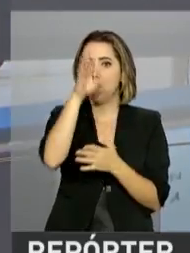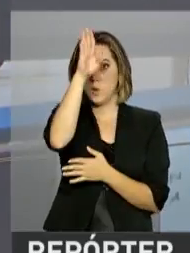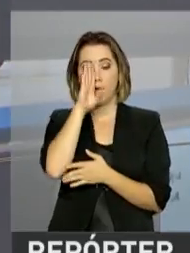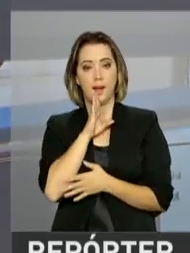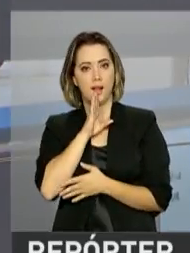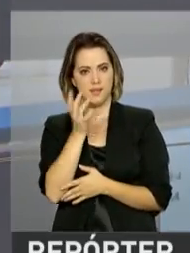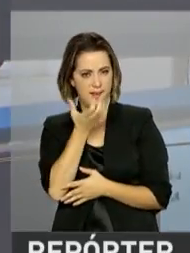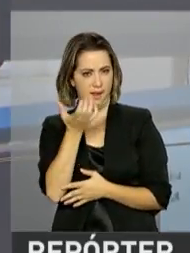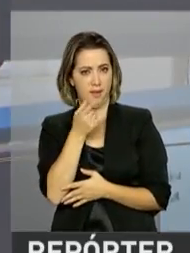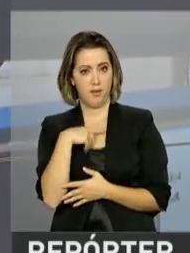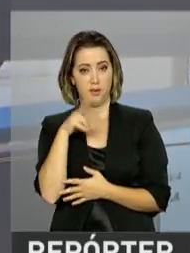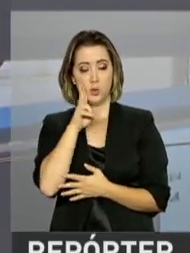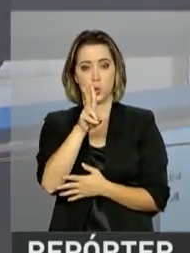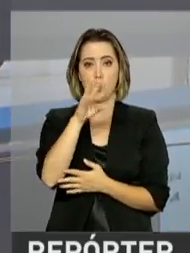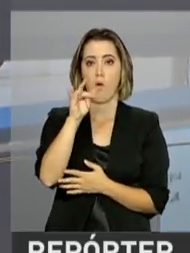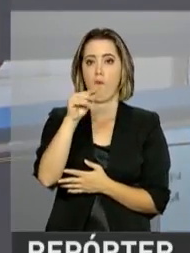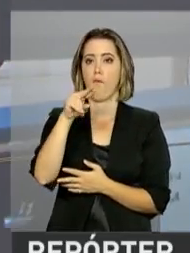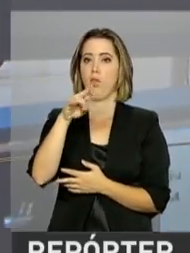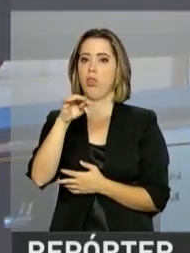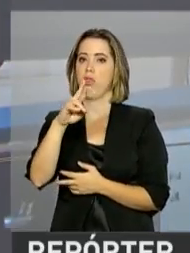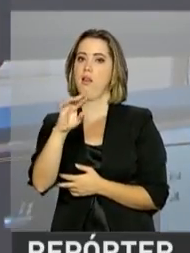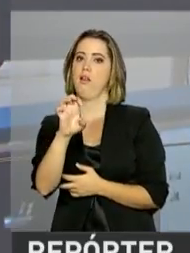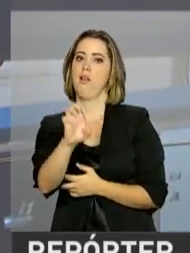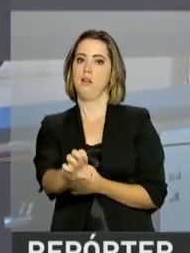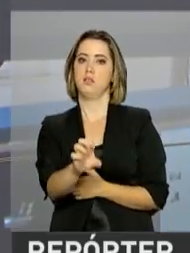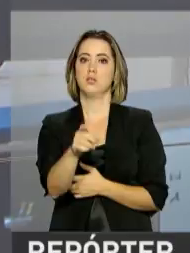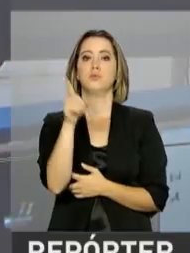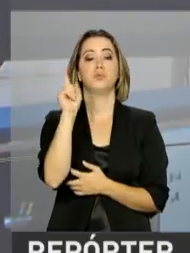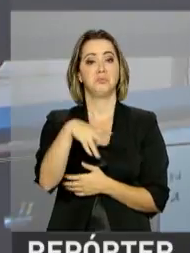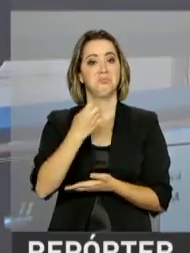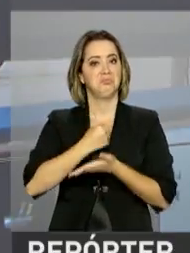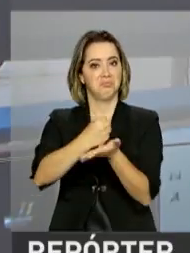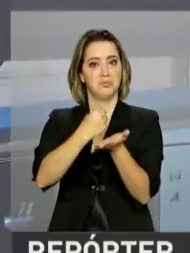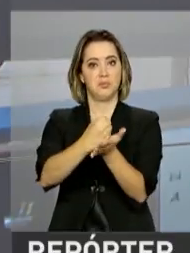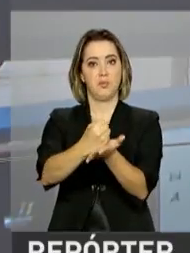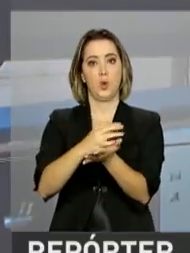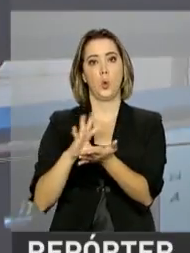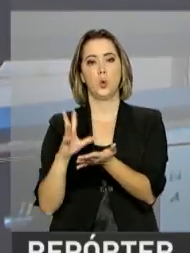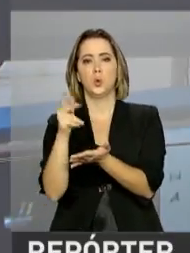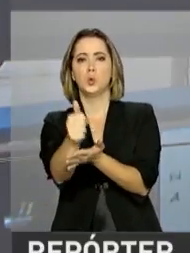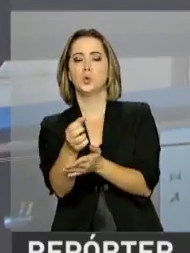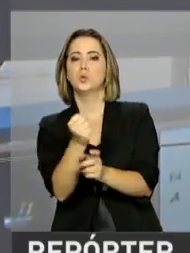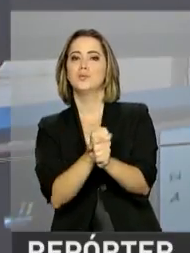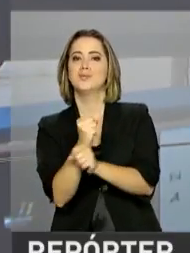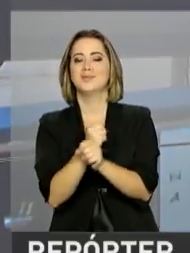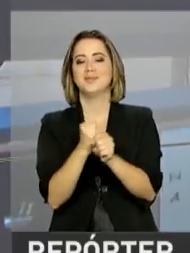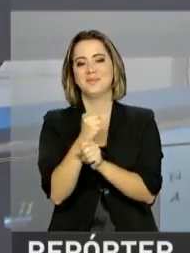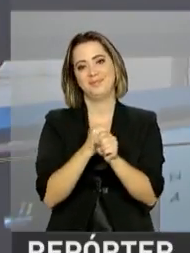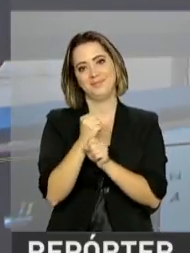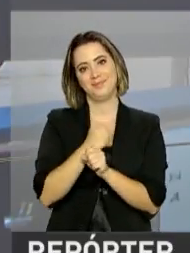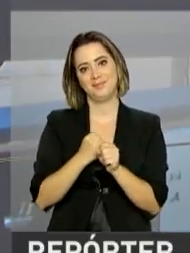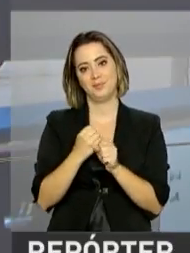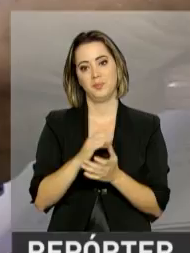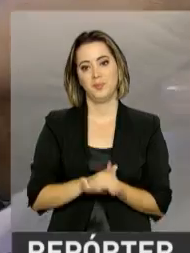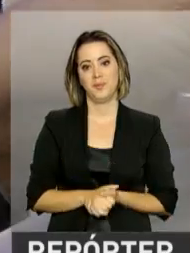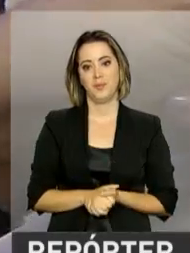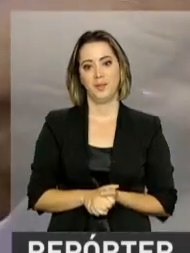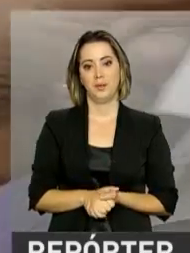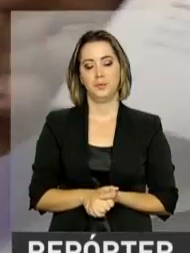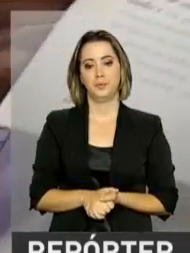casa? Pois é, a FUNARTE, Fundação Nacional das Artes, disponibiliza essas publicações todos os anos.